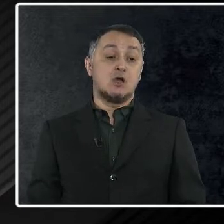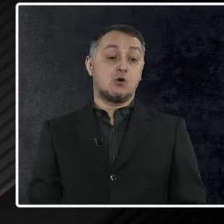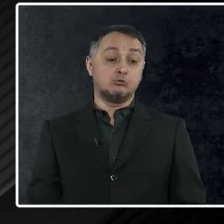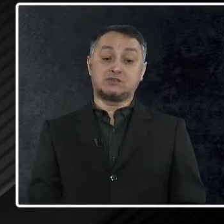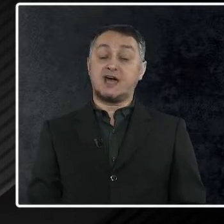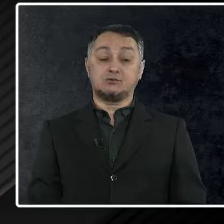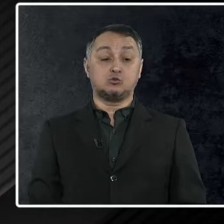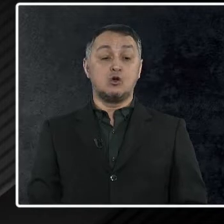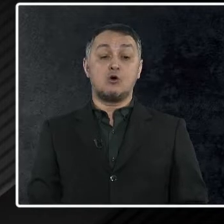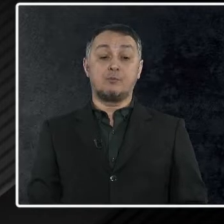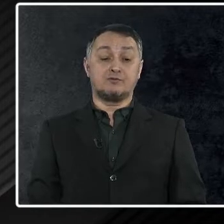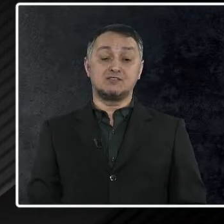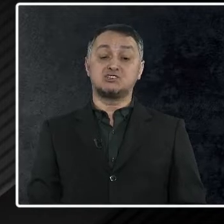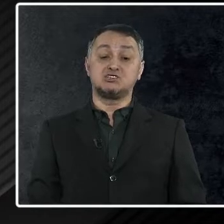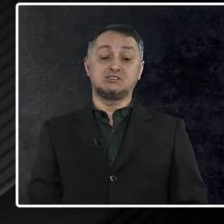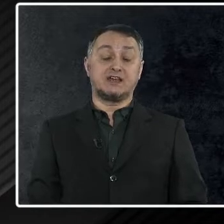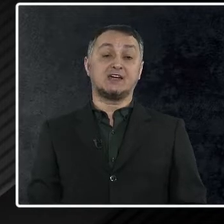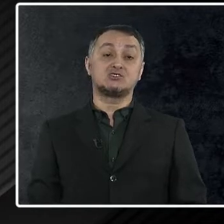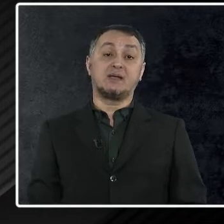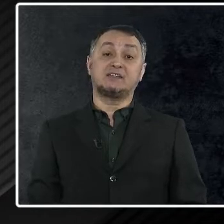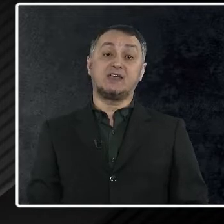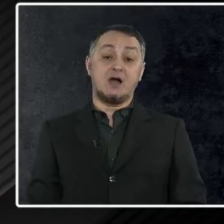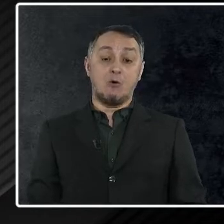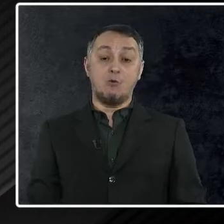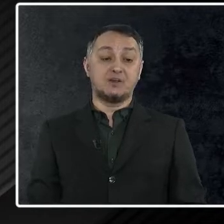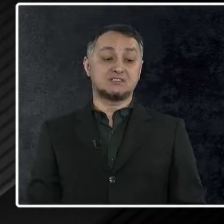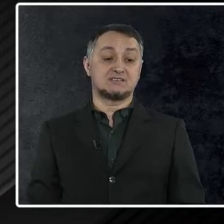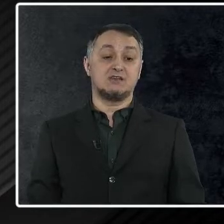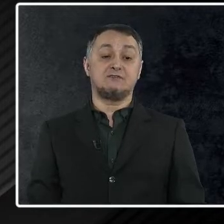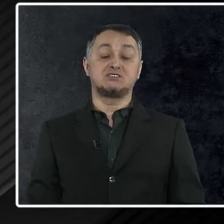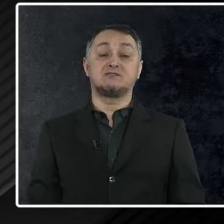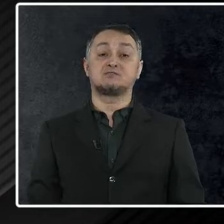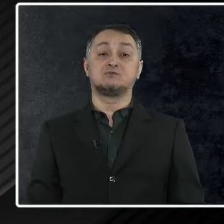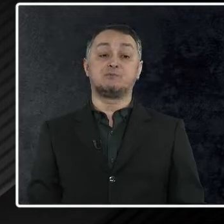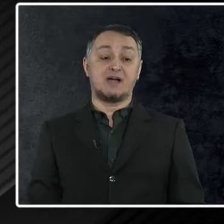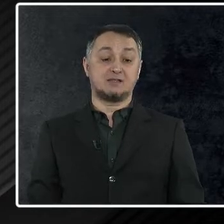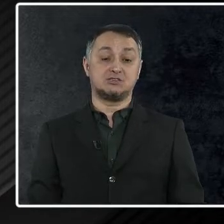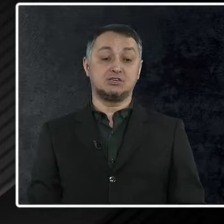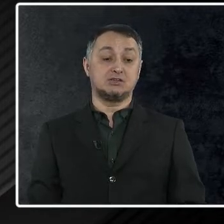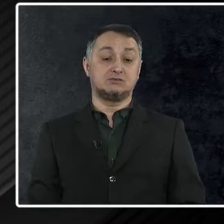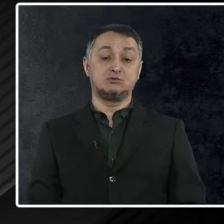incisos, contrato, comprovante de entrega de material ou prestação efetiva